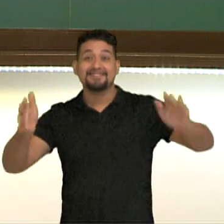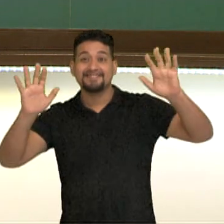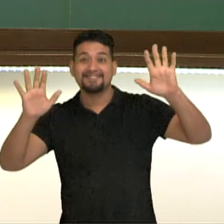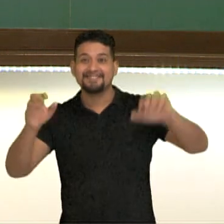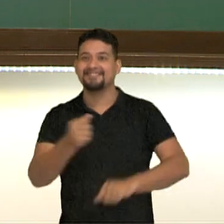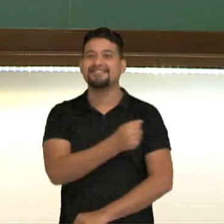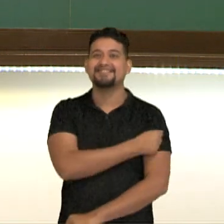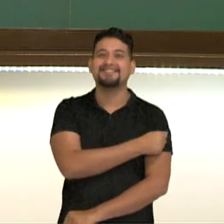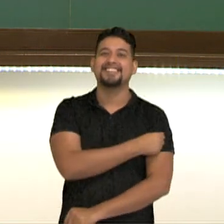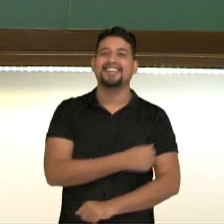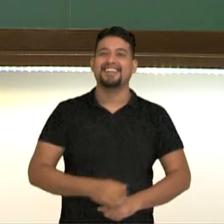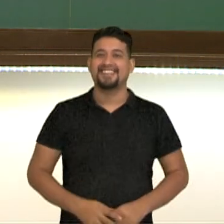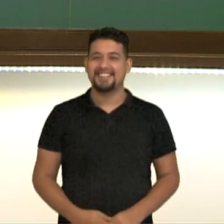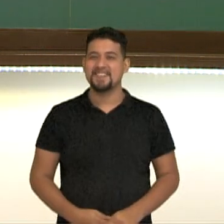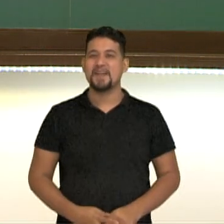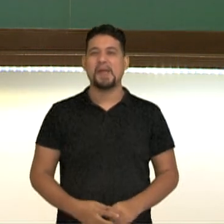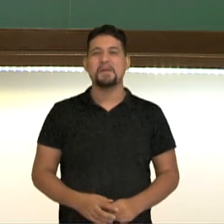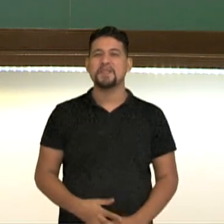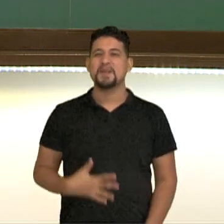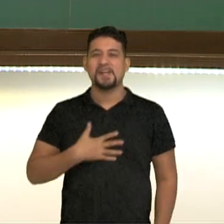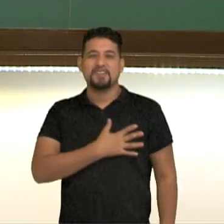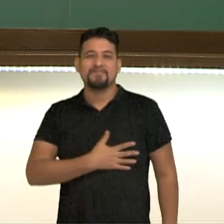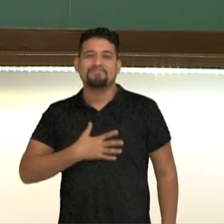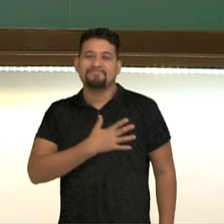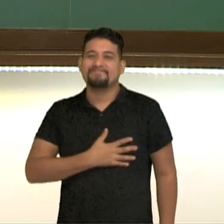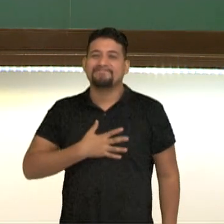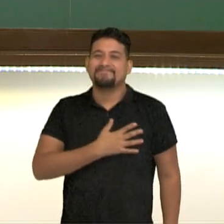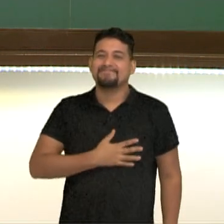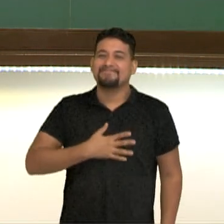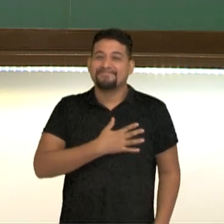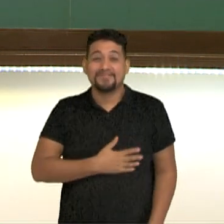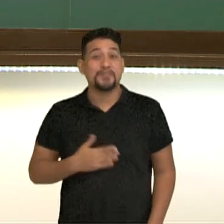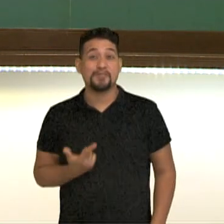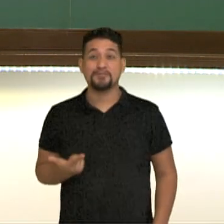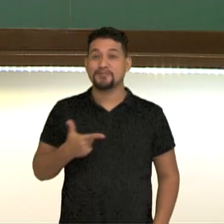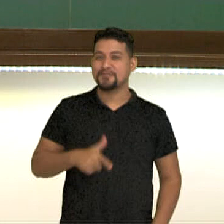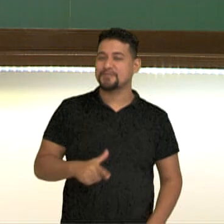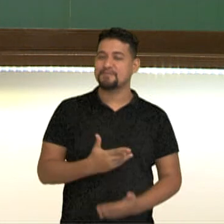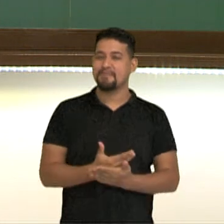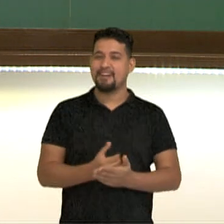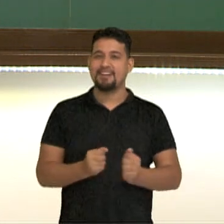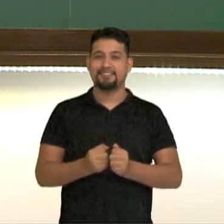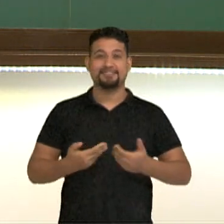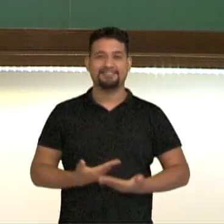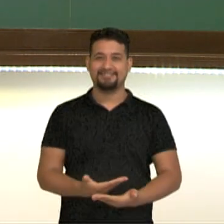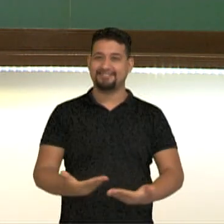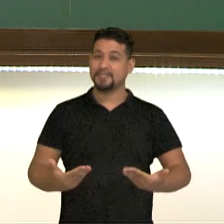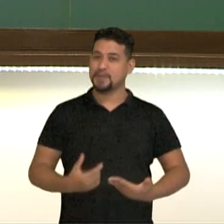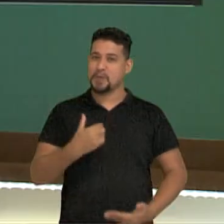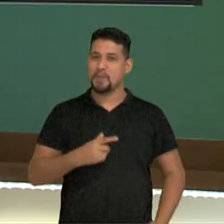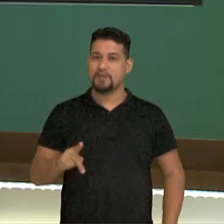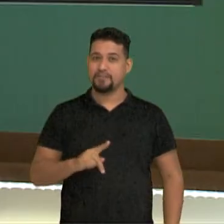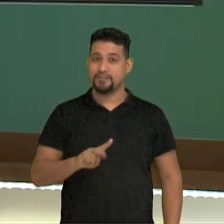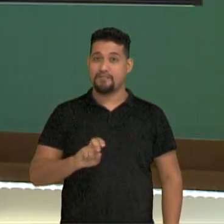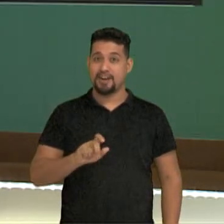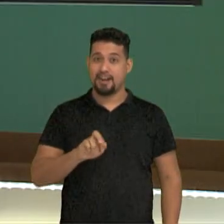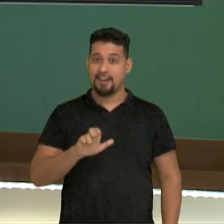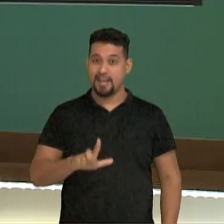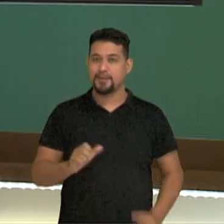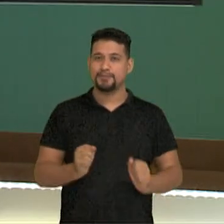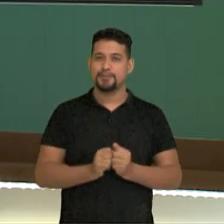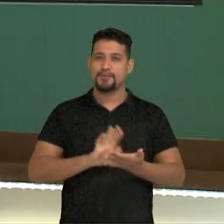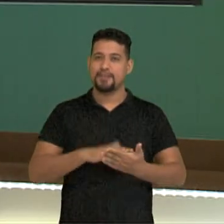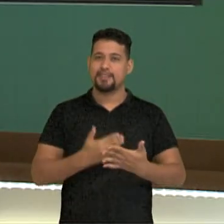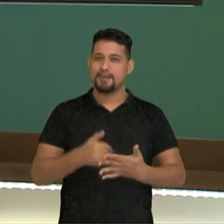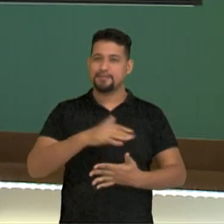Olá, caro estudante. É com imenso prazer que eu trago aqui mais uma aula para você. Eu sou o professor Varley e